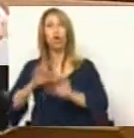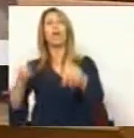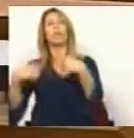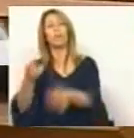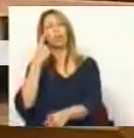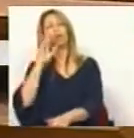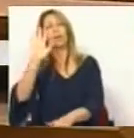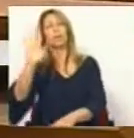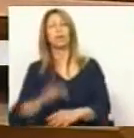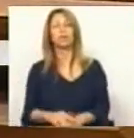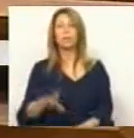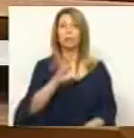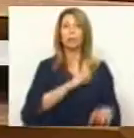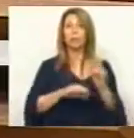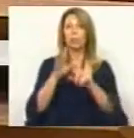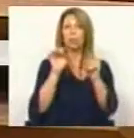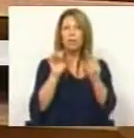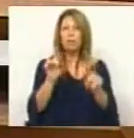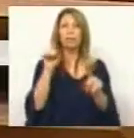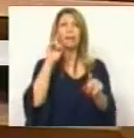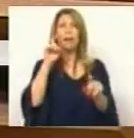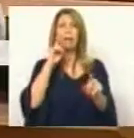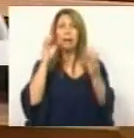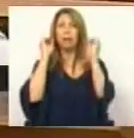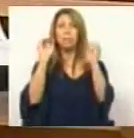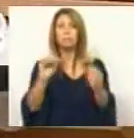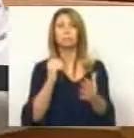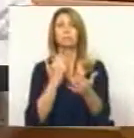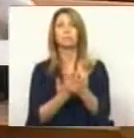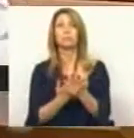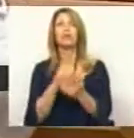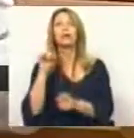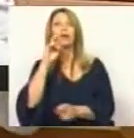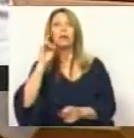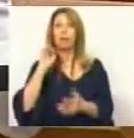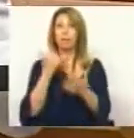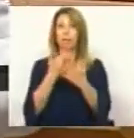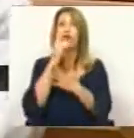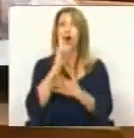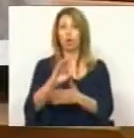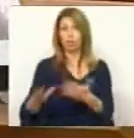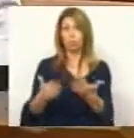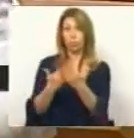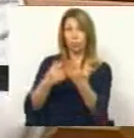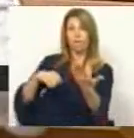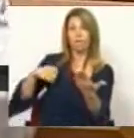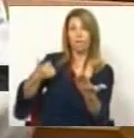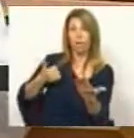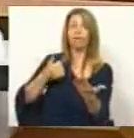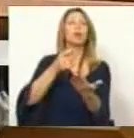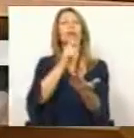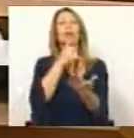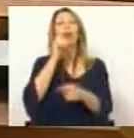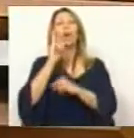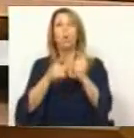deputados, isto não dá garantia nenhuma. O que dá garantia é a proposta dos Verdes, que determina a